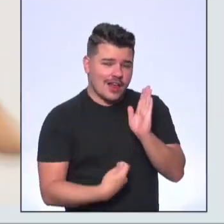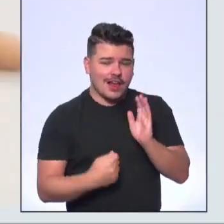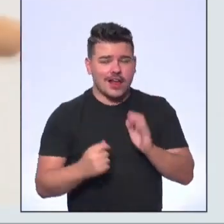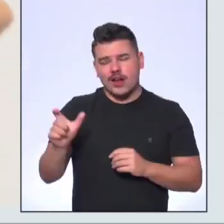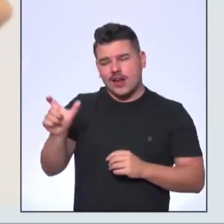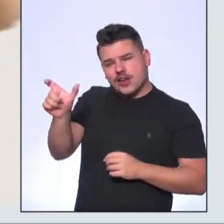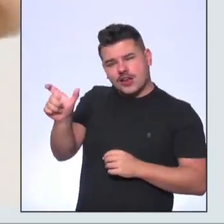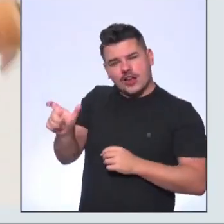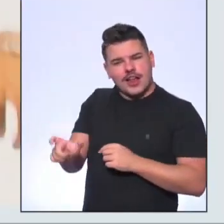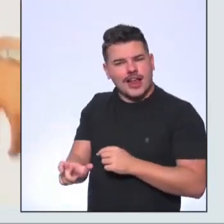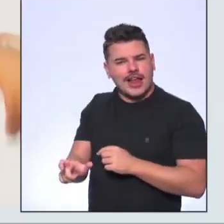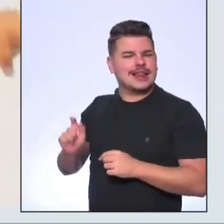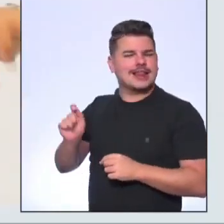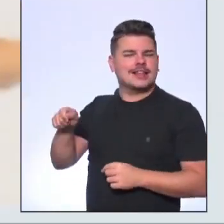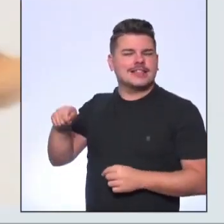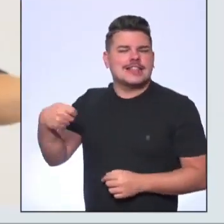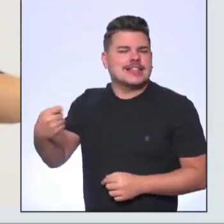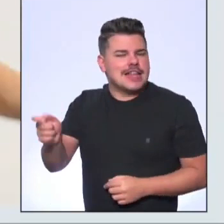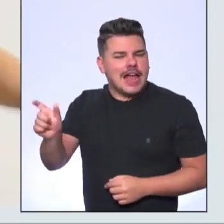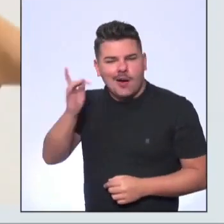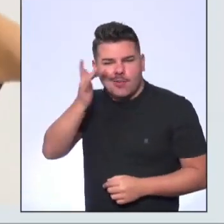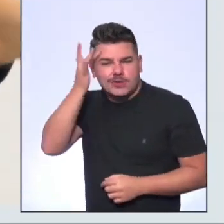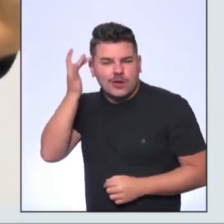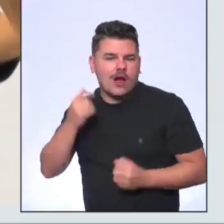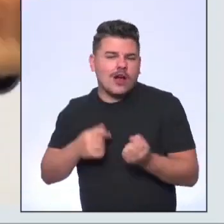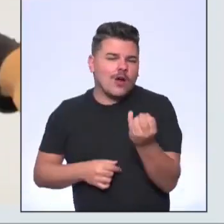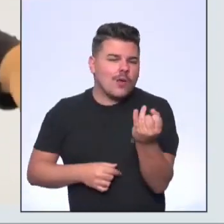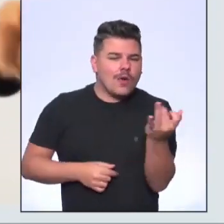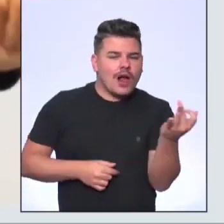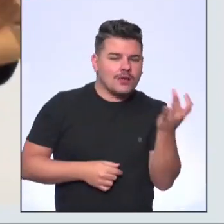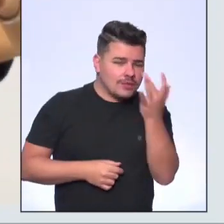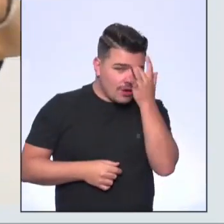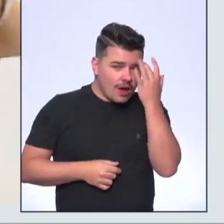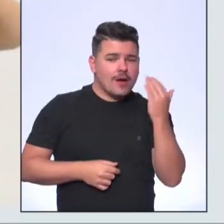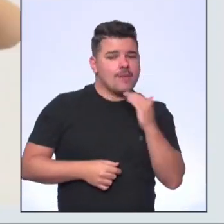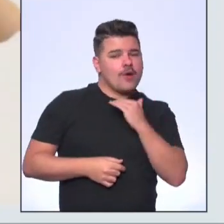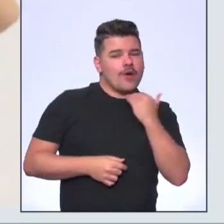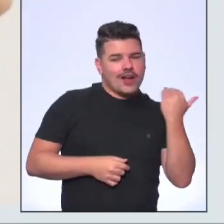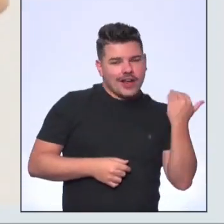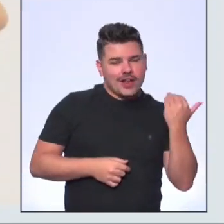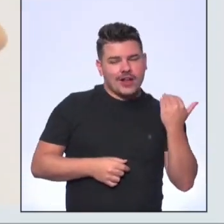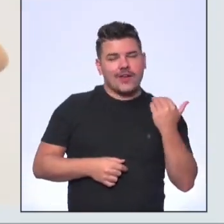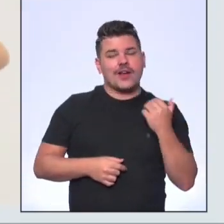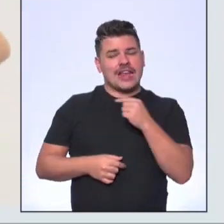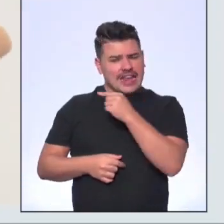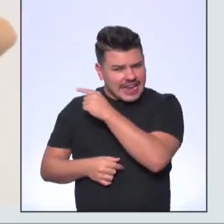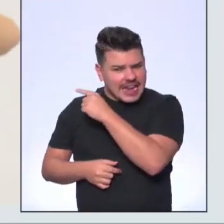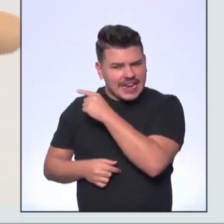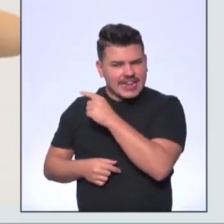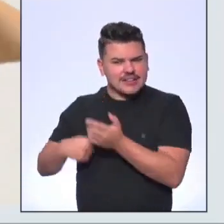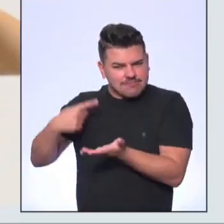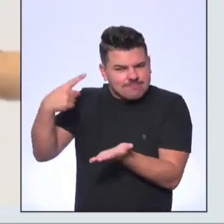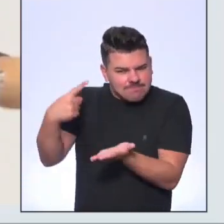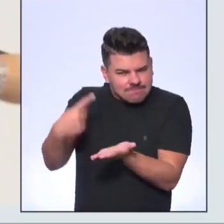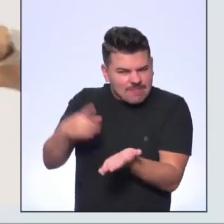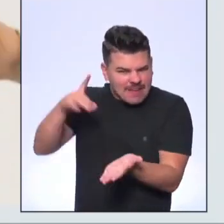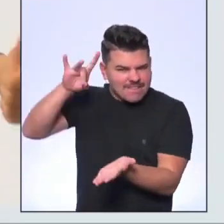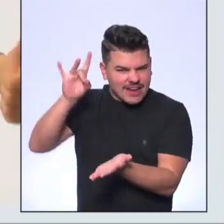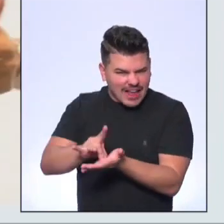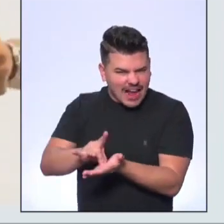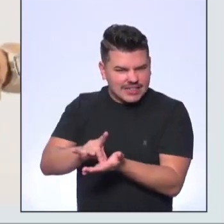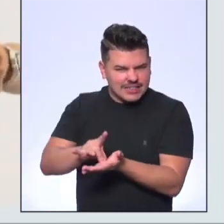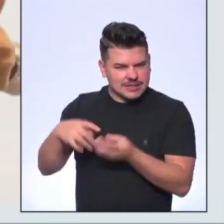personagem, ele dá uma quantidade de mortes, ele dá um local. Ele tem compromisso que isso seja verdadeiro, que